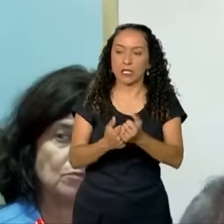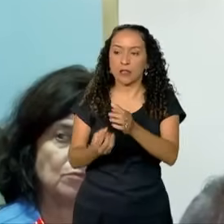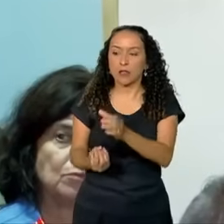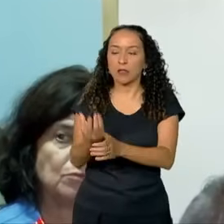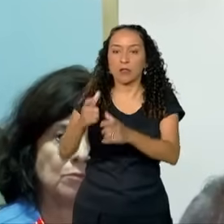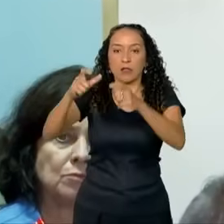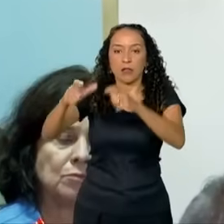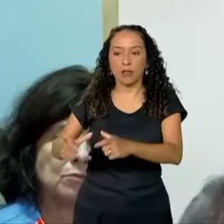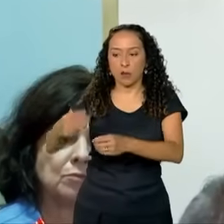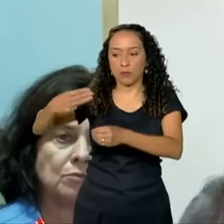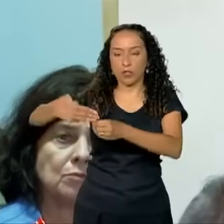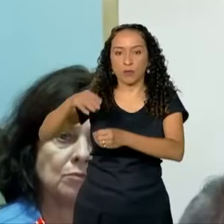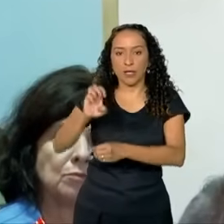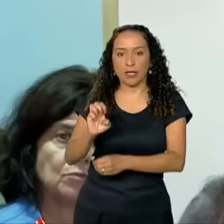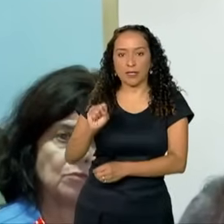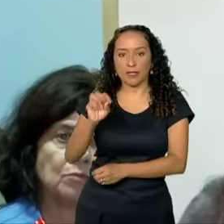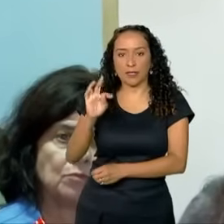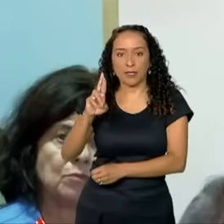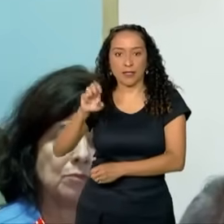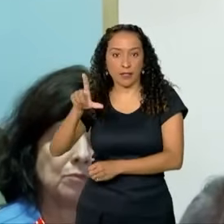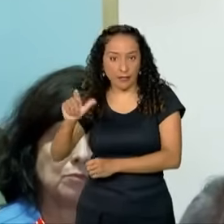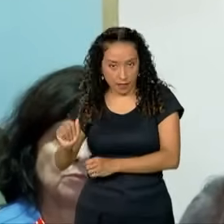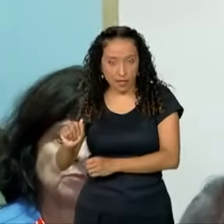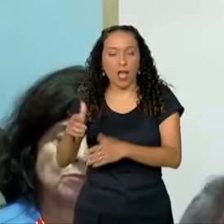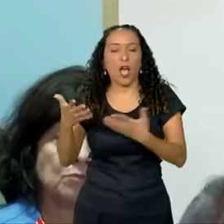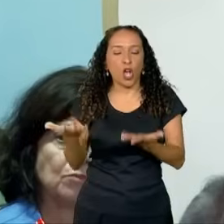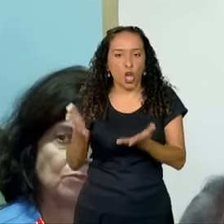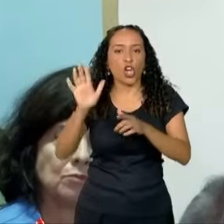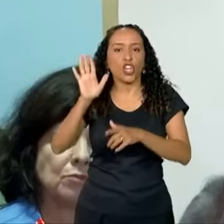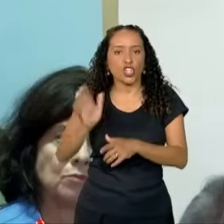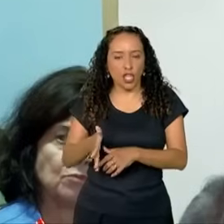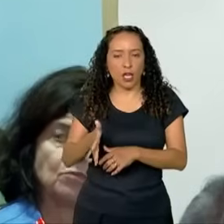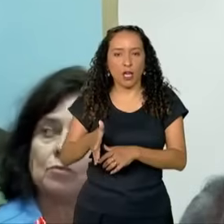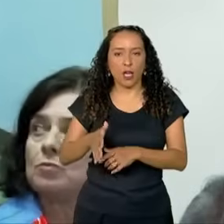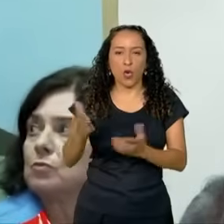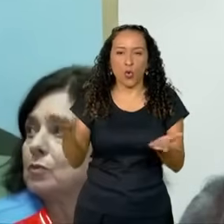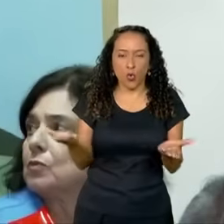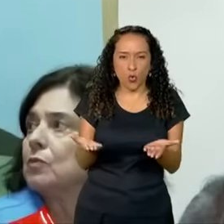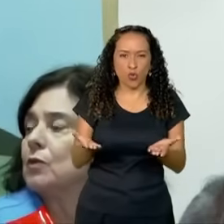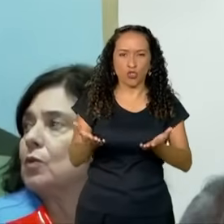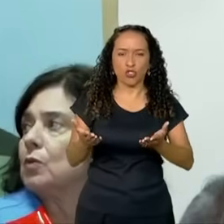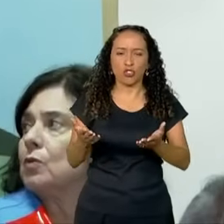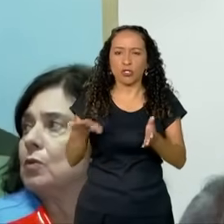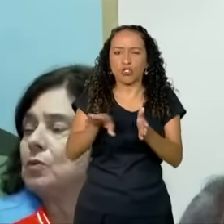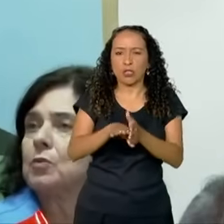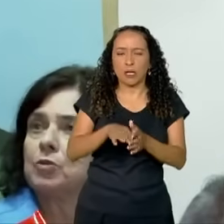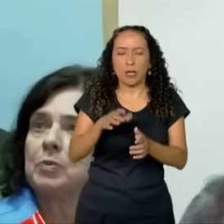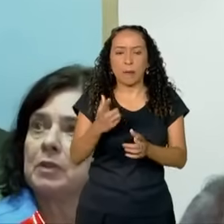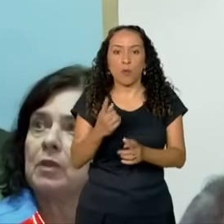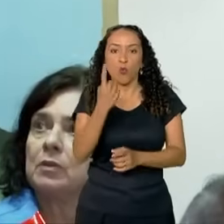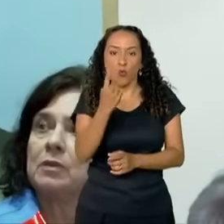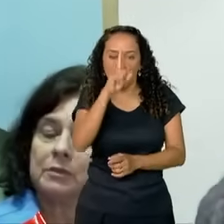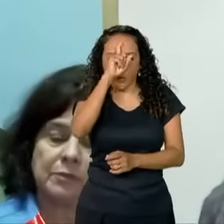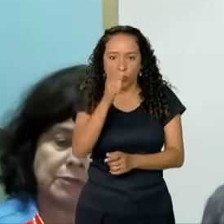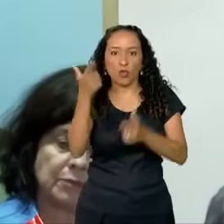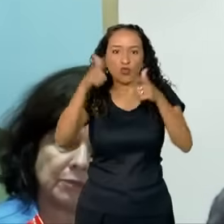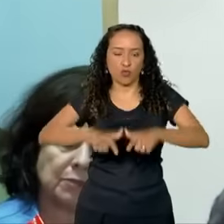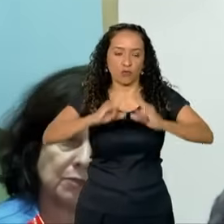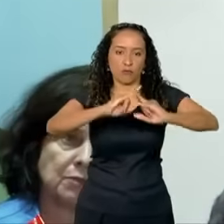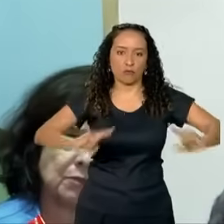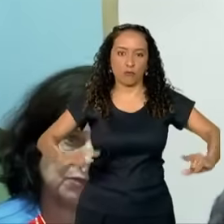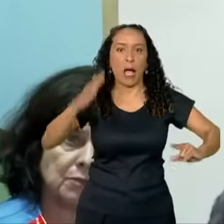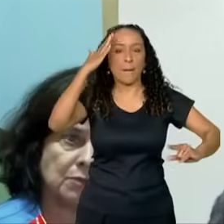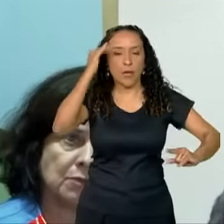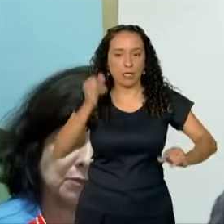no município de Estrela. E agora já estão descendo mais um. Hoje chega mais um hospital de campanha. Amanhã nós